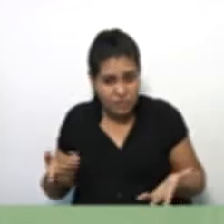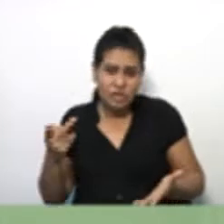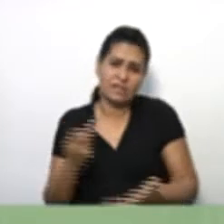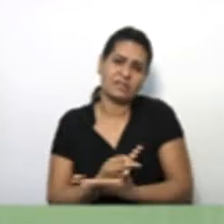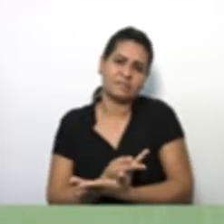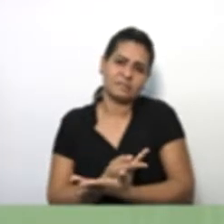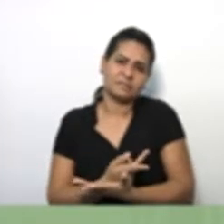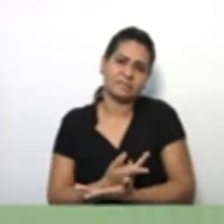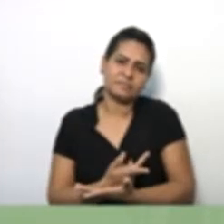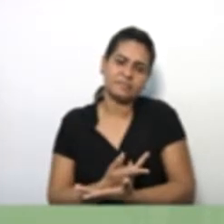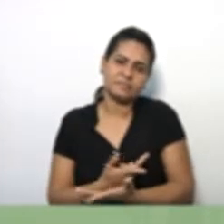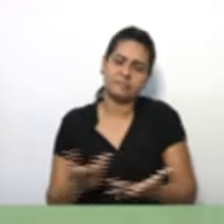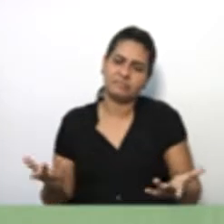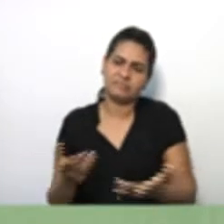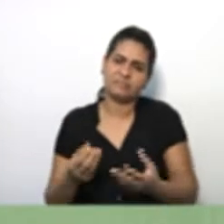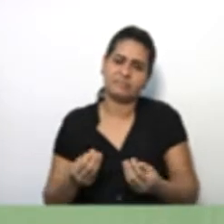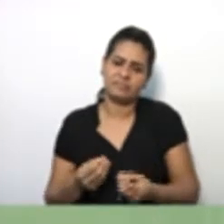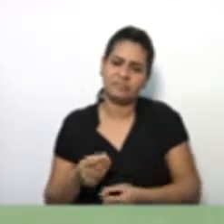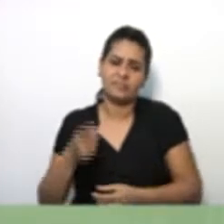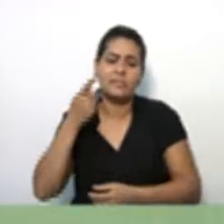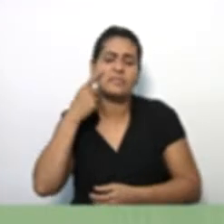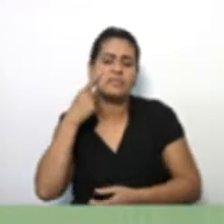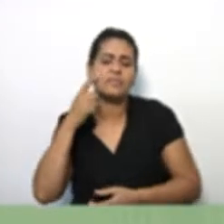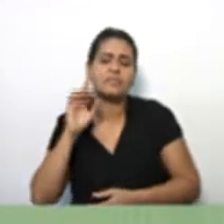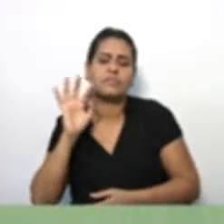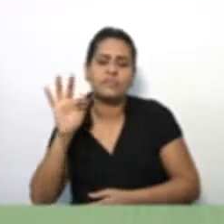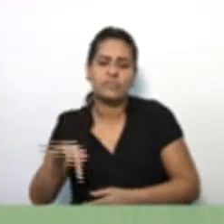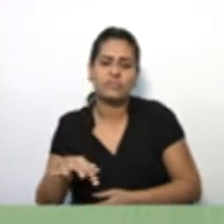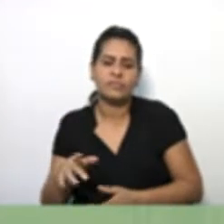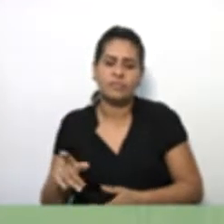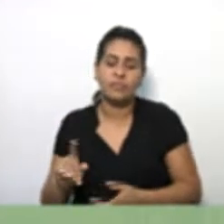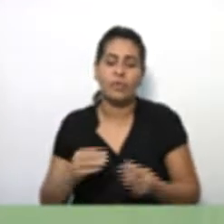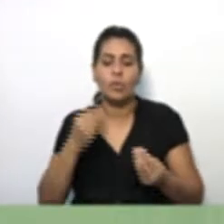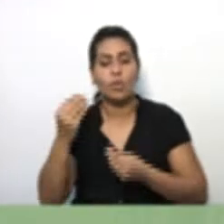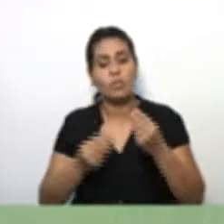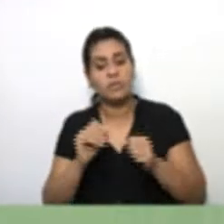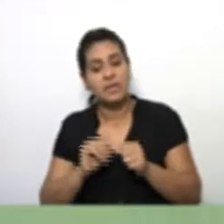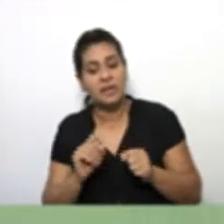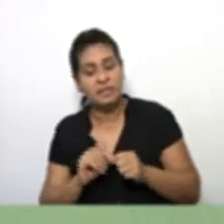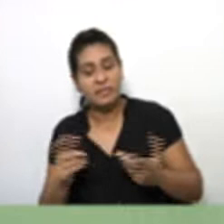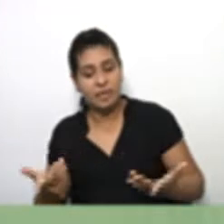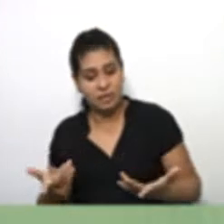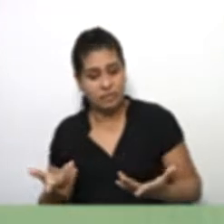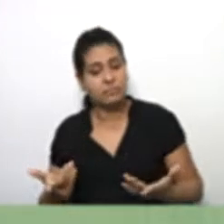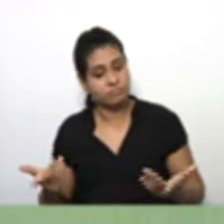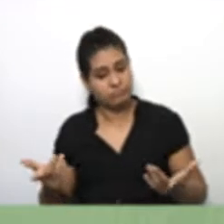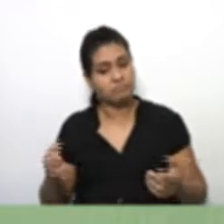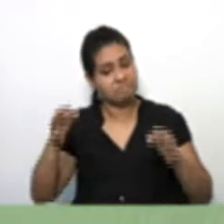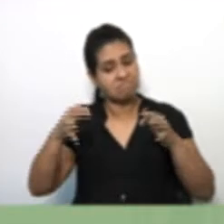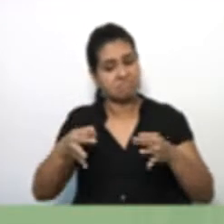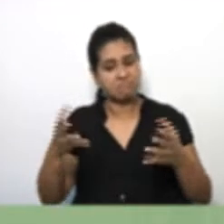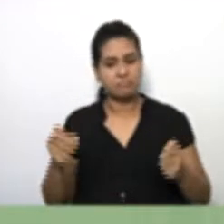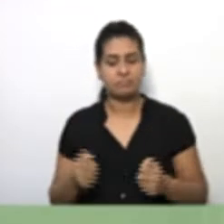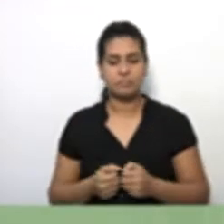errada a questão, a partir daqui. Vamos ler o resto só para ver o que tem mais de errado. A forma como será feito, está certo, né? Alcançando